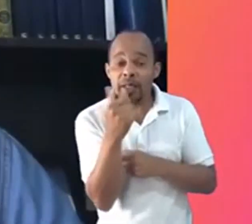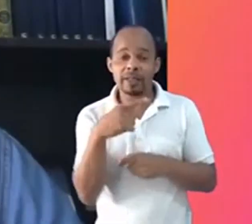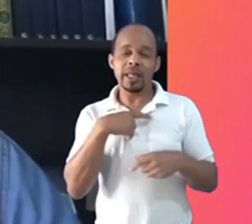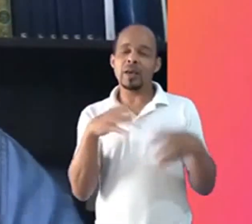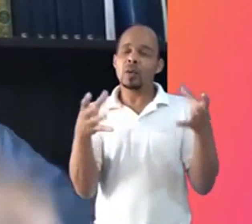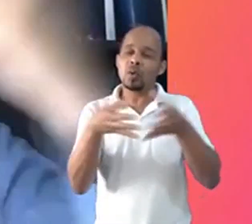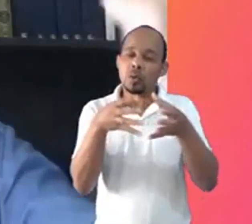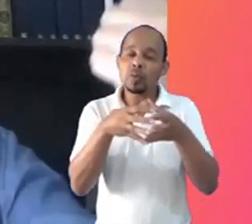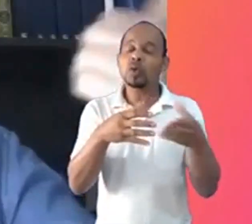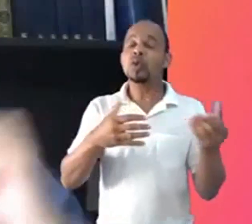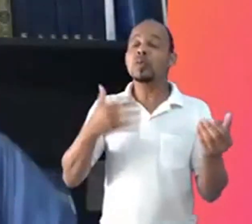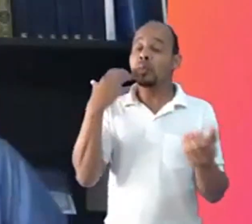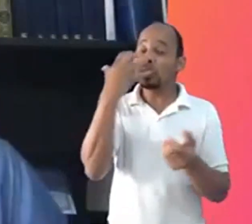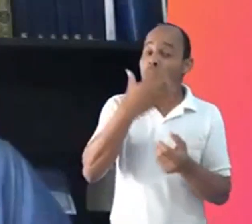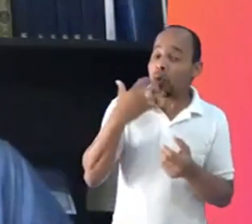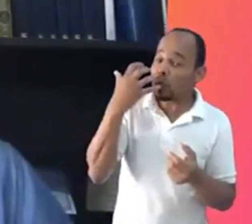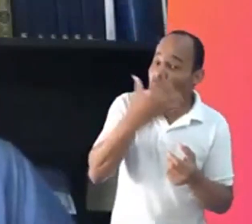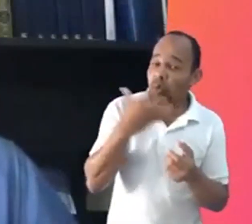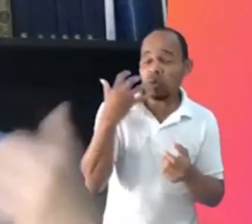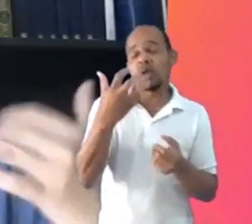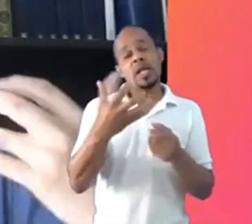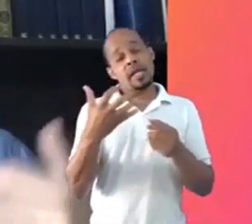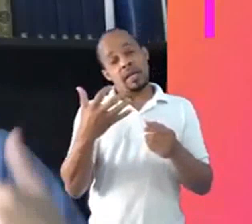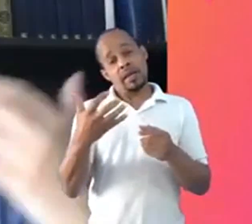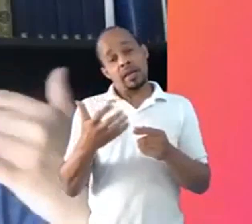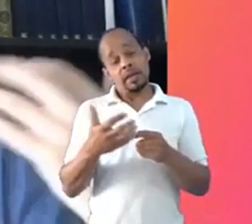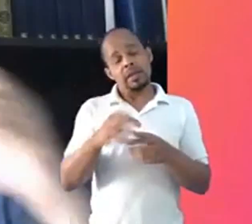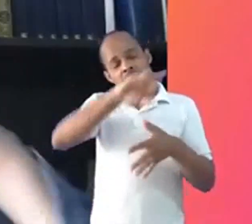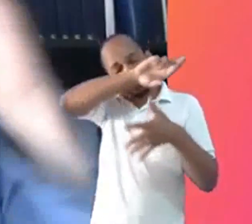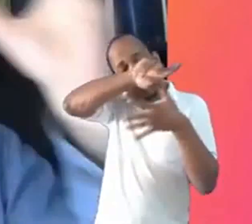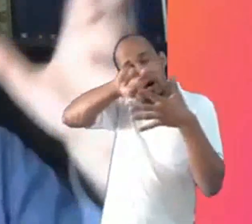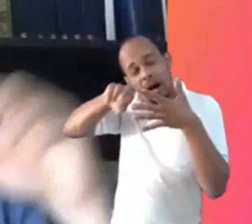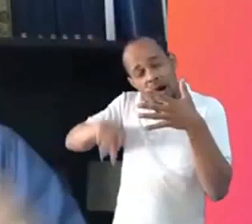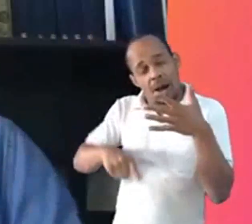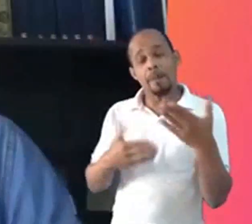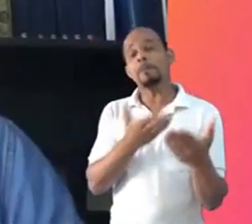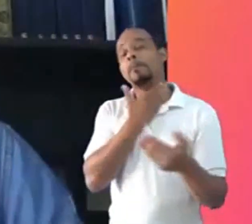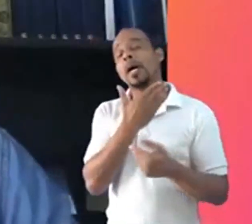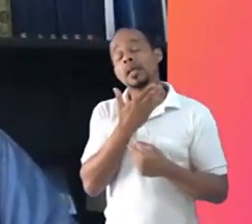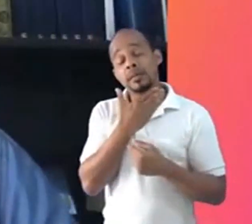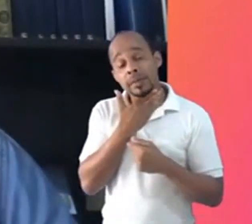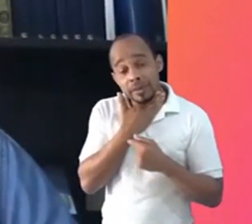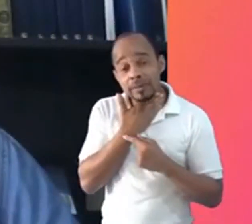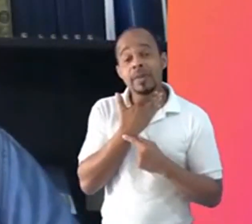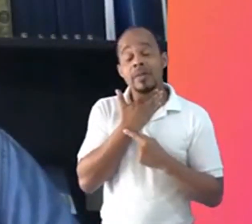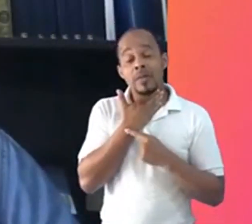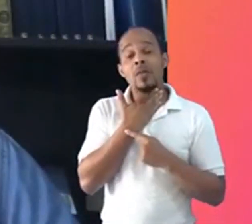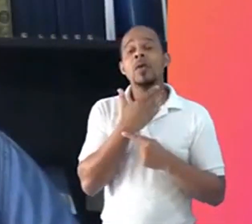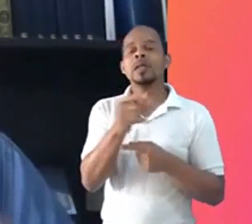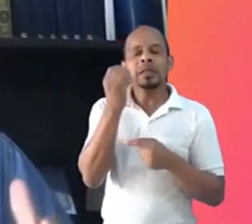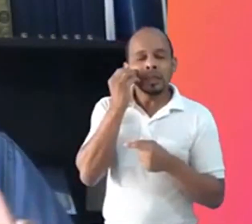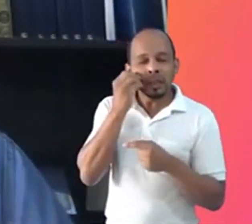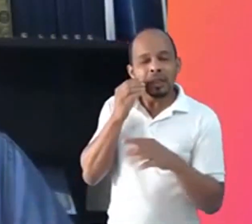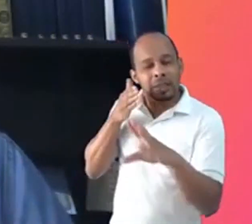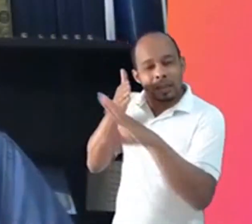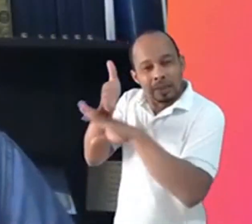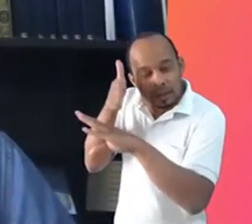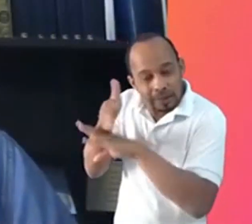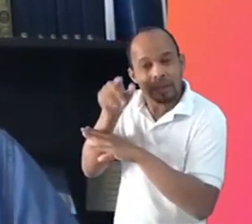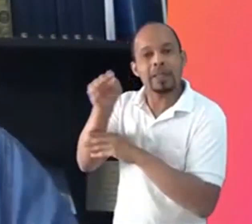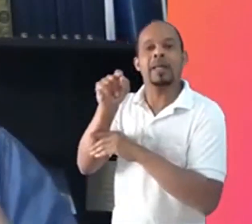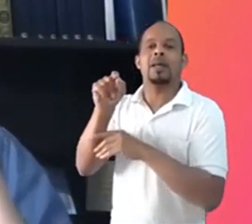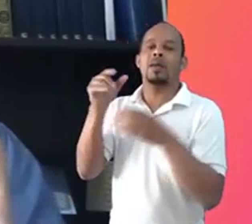está vivendo, dicas de alimentação, gente tocando violão, marcando um sarauzinho à distância para trocar uma ideia sobre